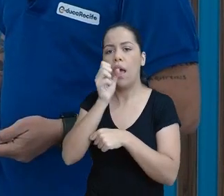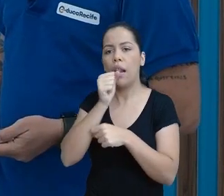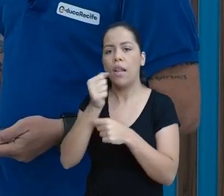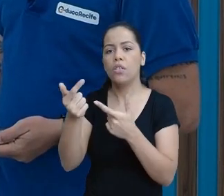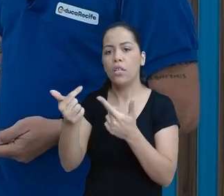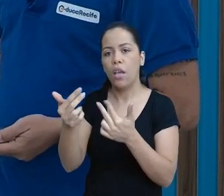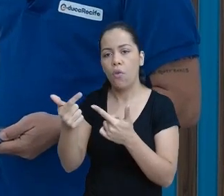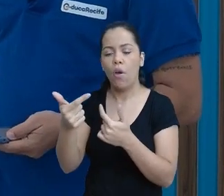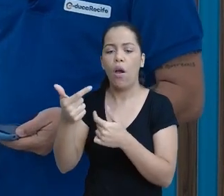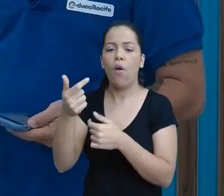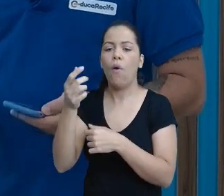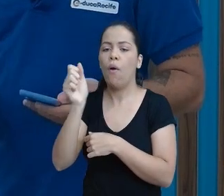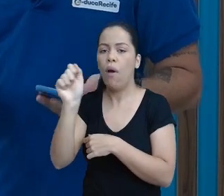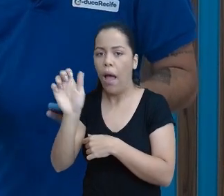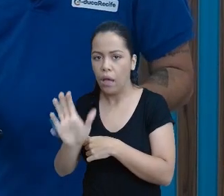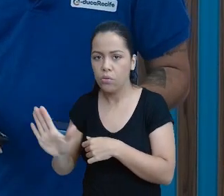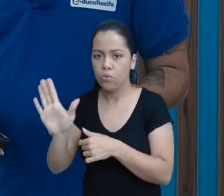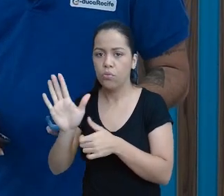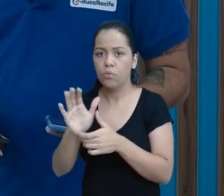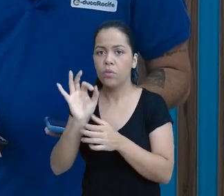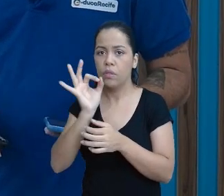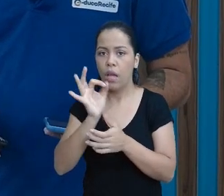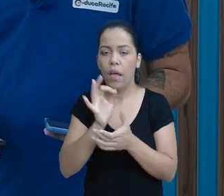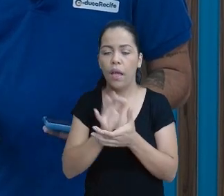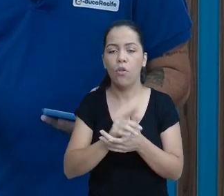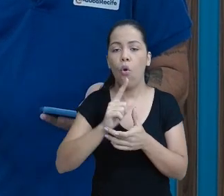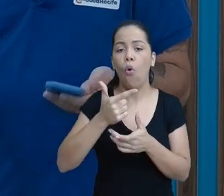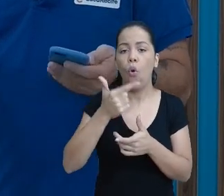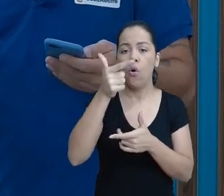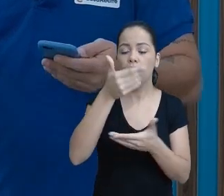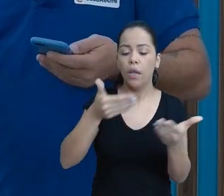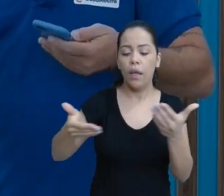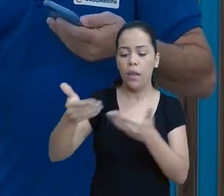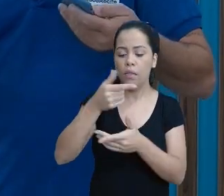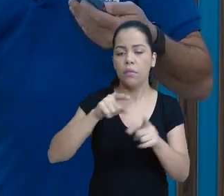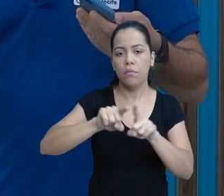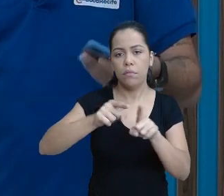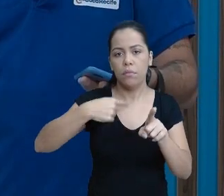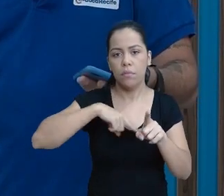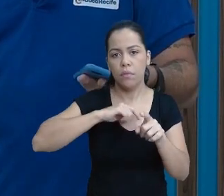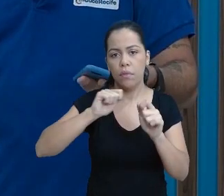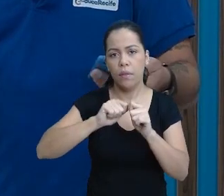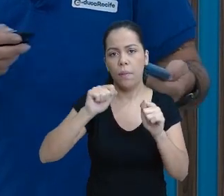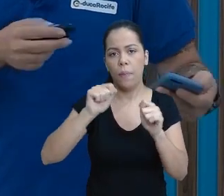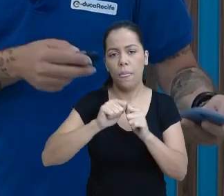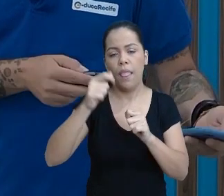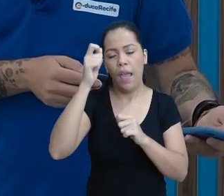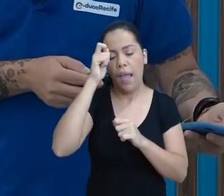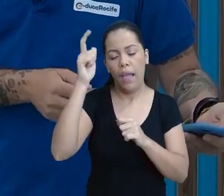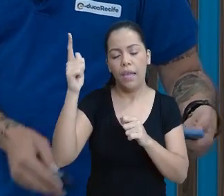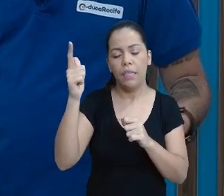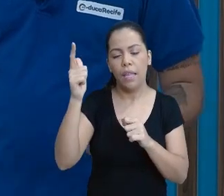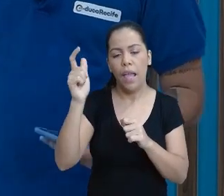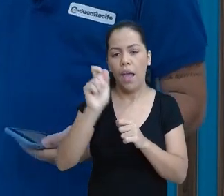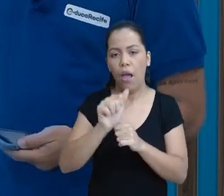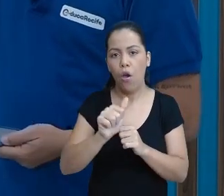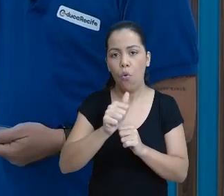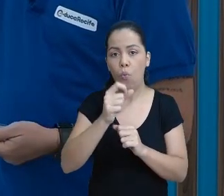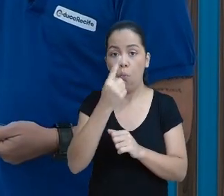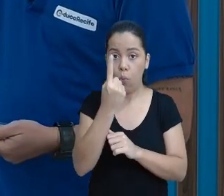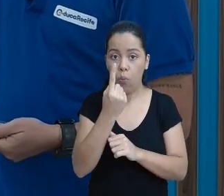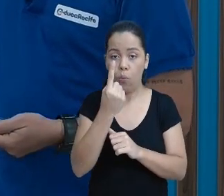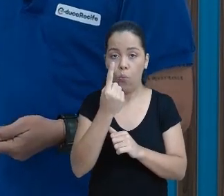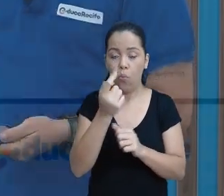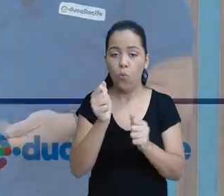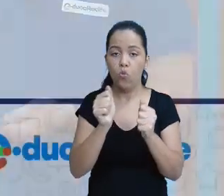também vai dar certo. A outra relação que a gente vai estabelecer é como se fosse a mesma ideia que eu fiz na relação 1, se eu fizer